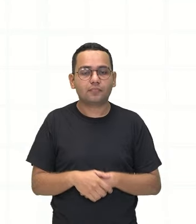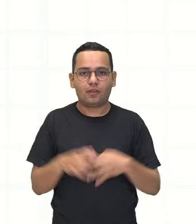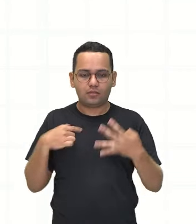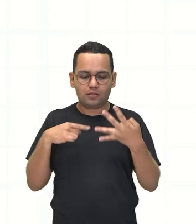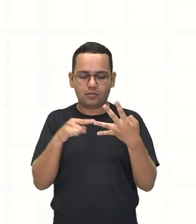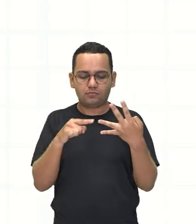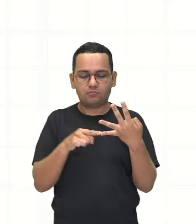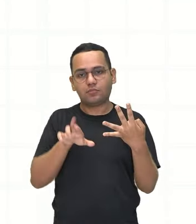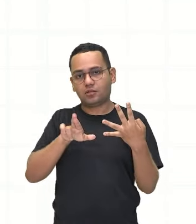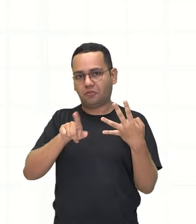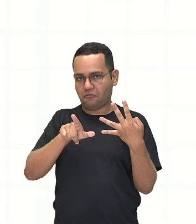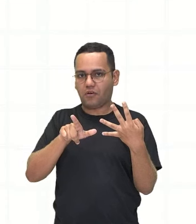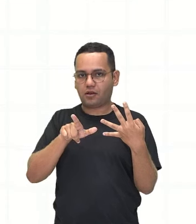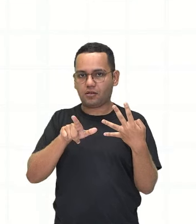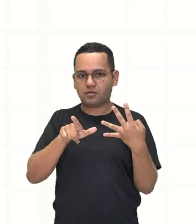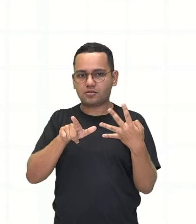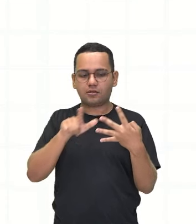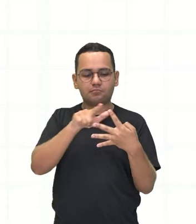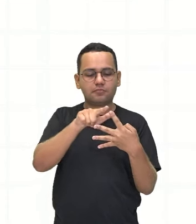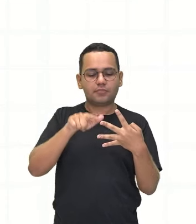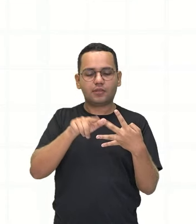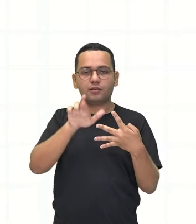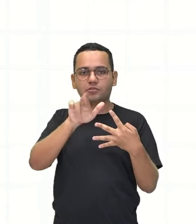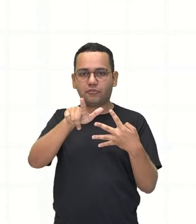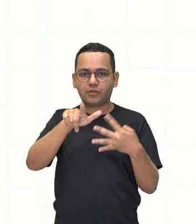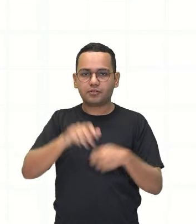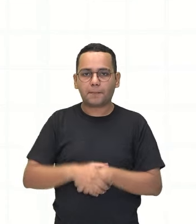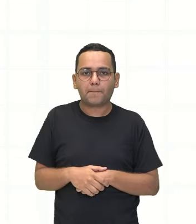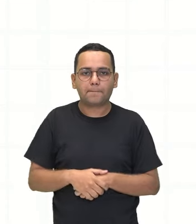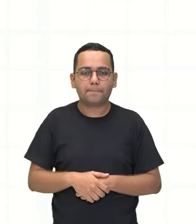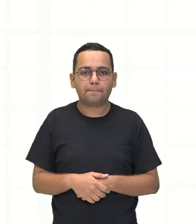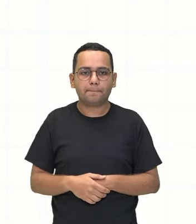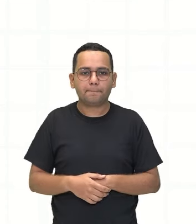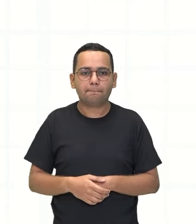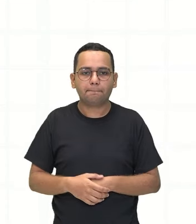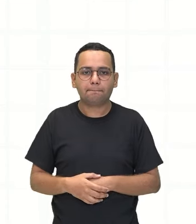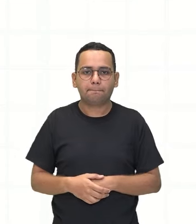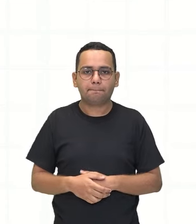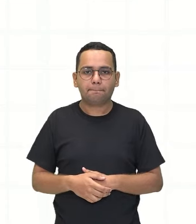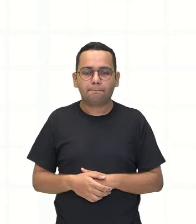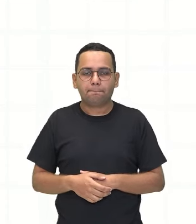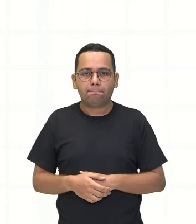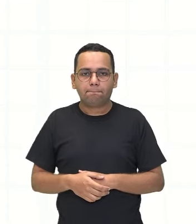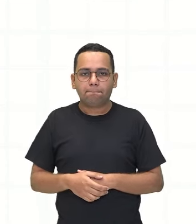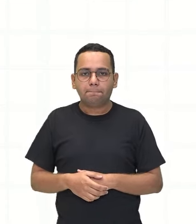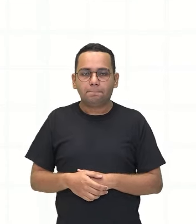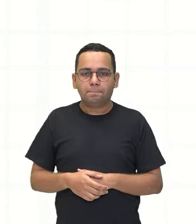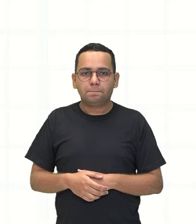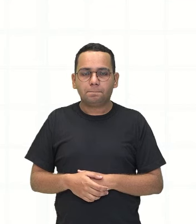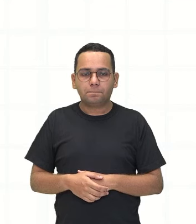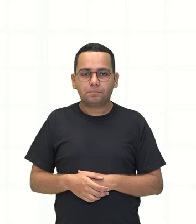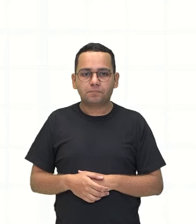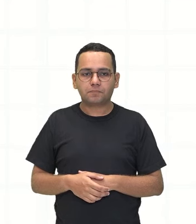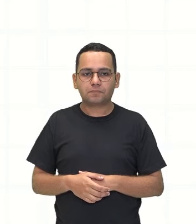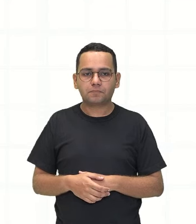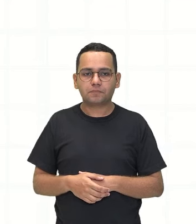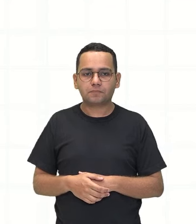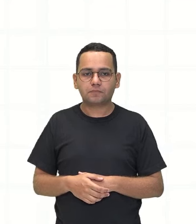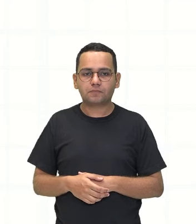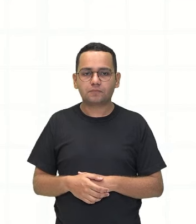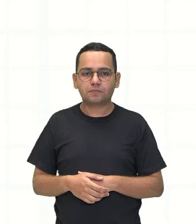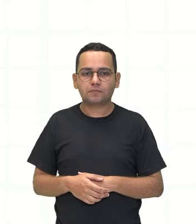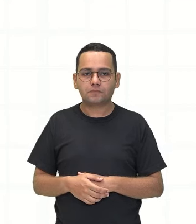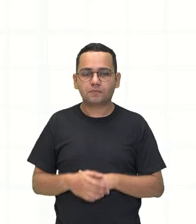e o derivado, entre o concreto e o abstrato, certo? Então, aqui, na classificação geral